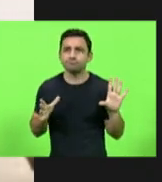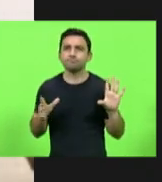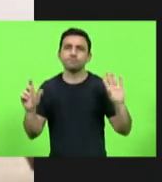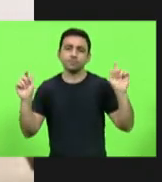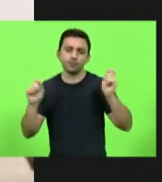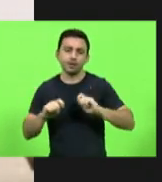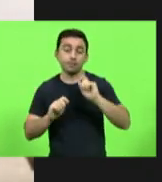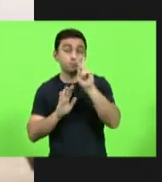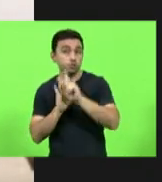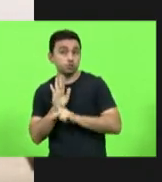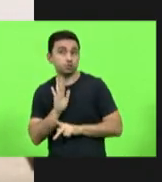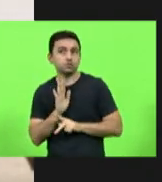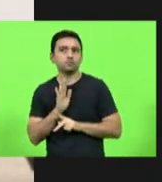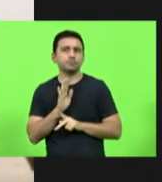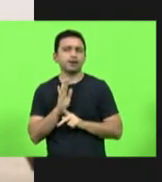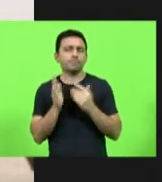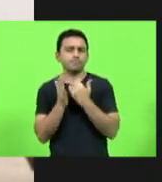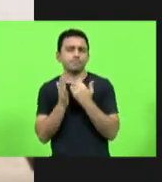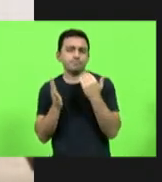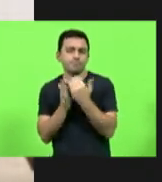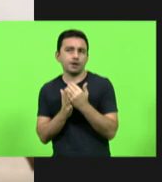projeto de mais de 20 anos